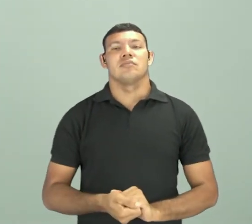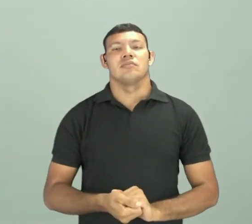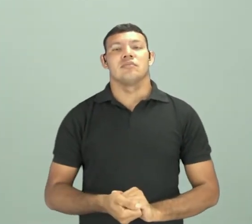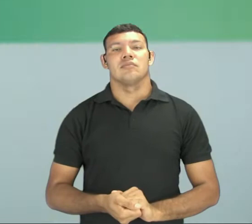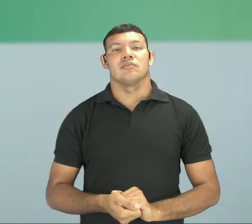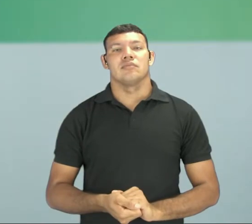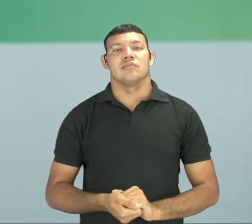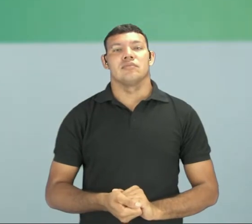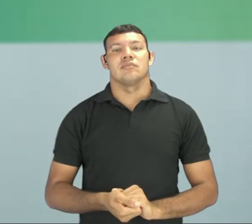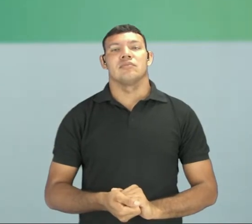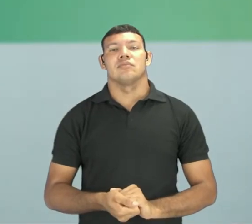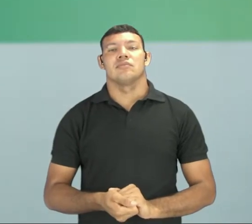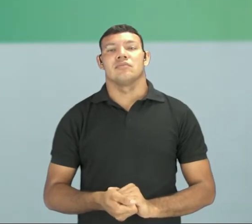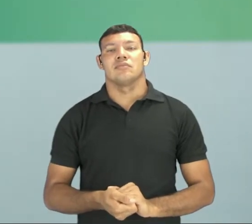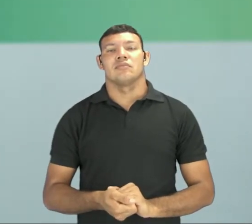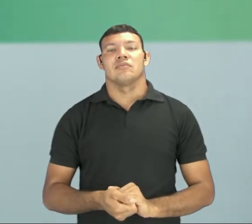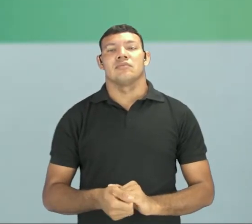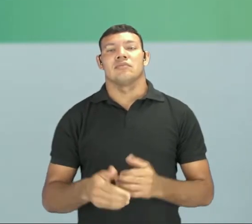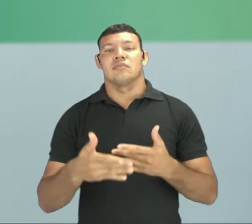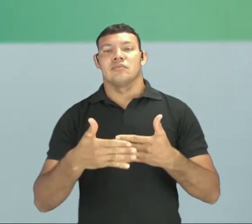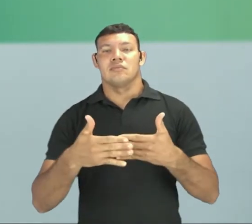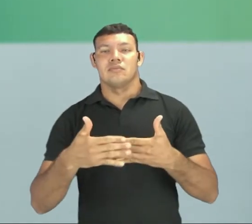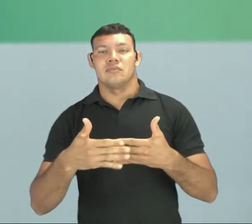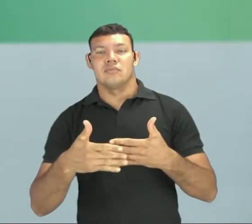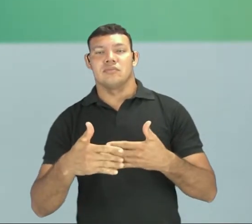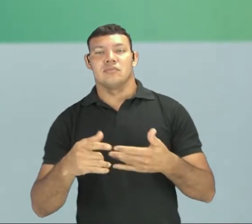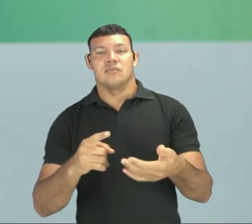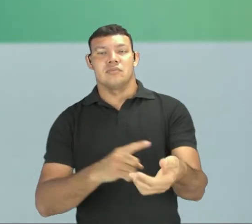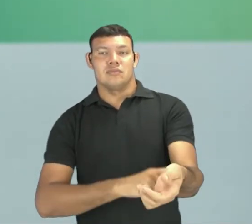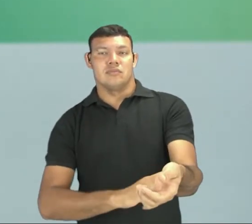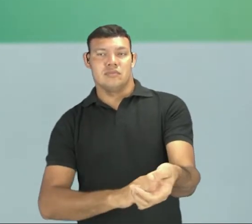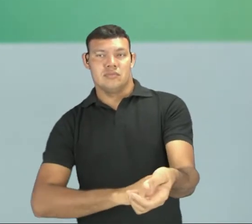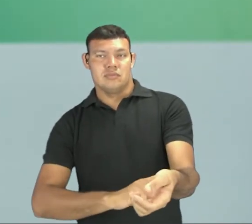tecido sanguíneo, é o único tecido líquido.